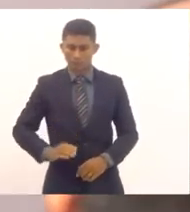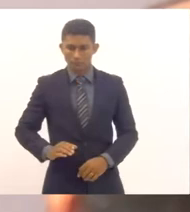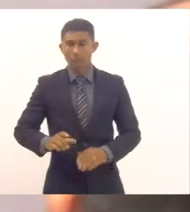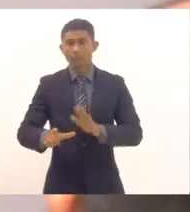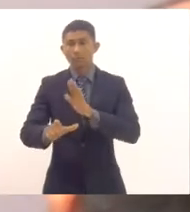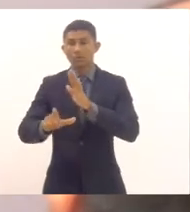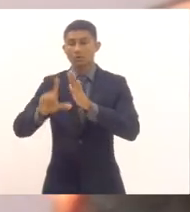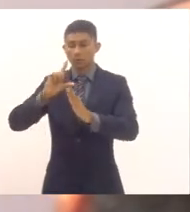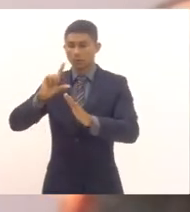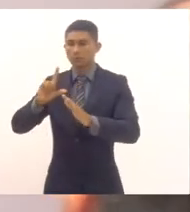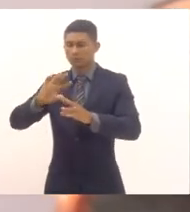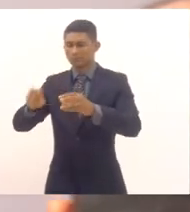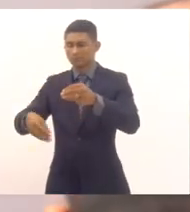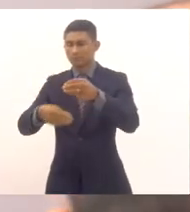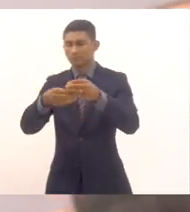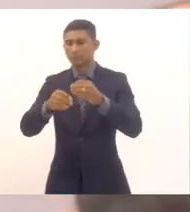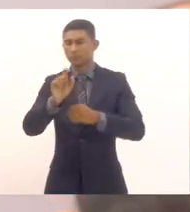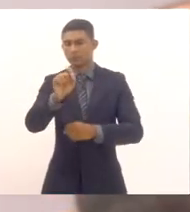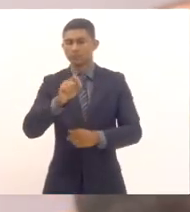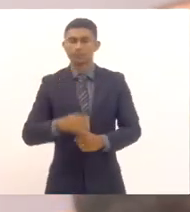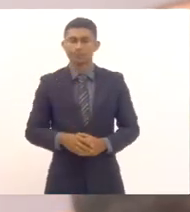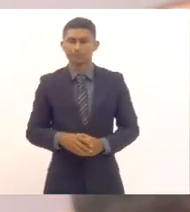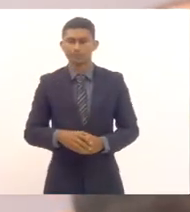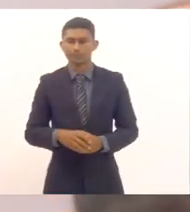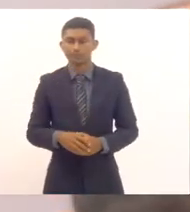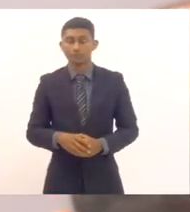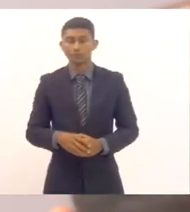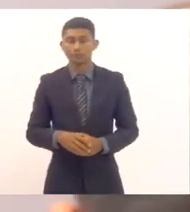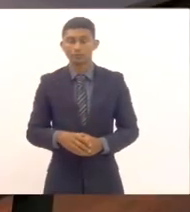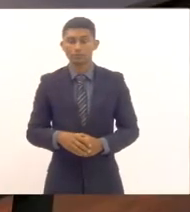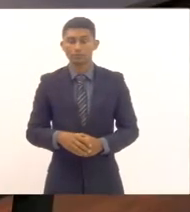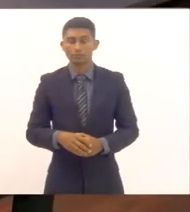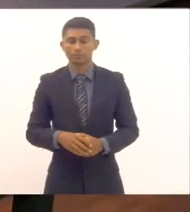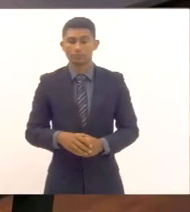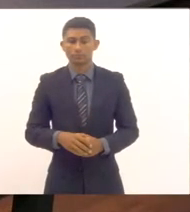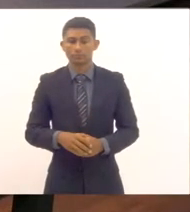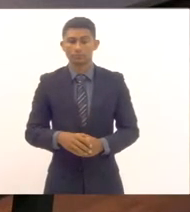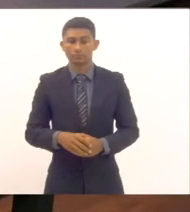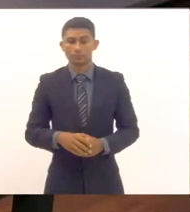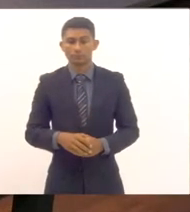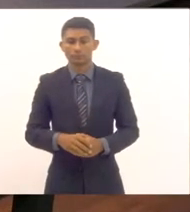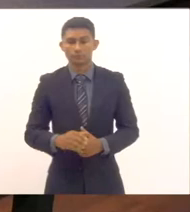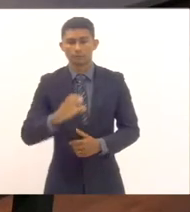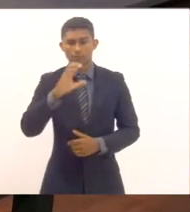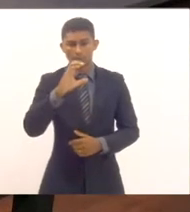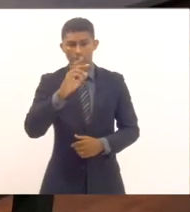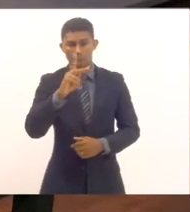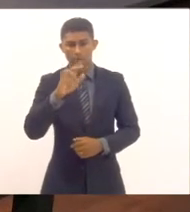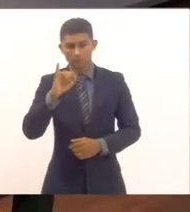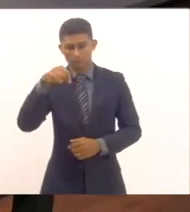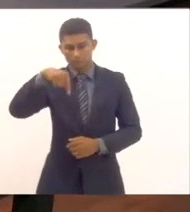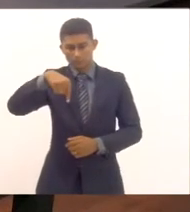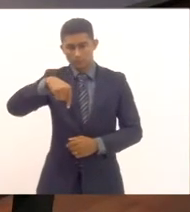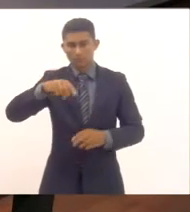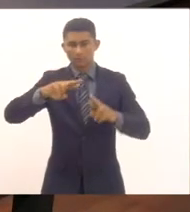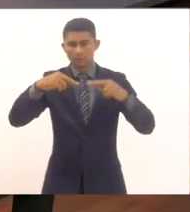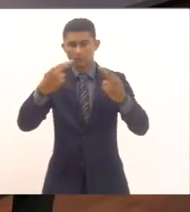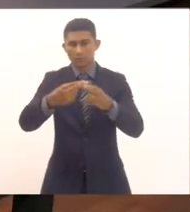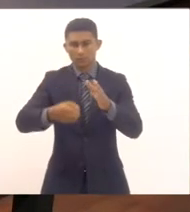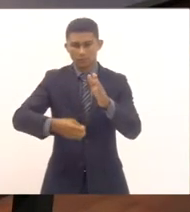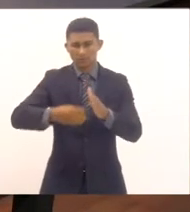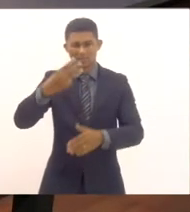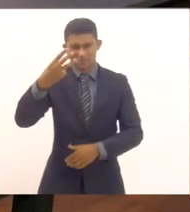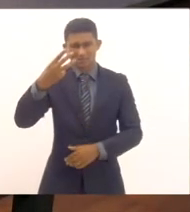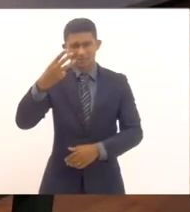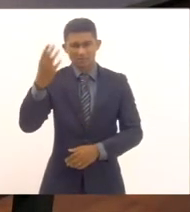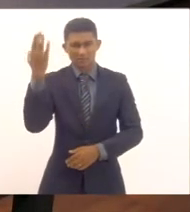algumas observações na 3ª reunião da na terceira audiência aqui da CPI foi colocado